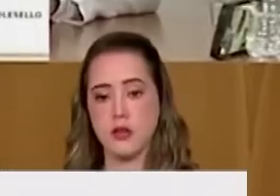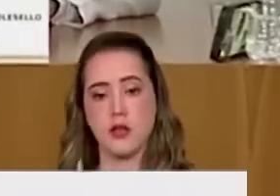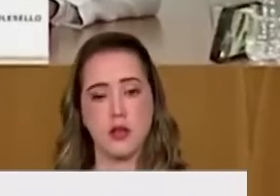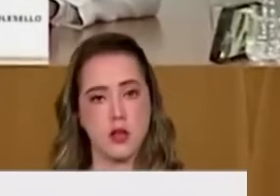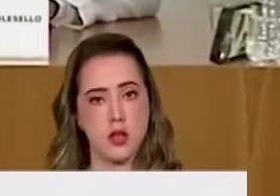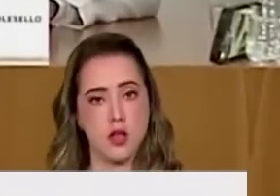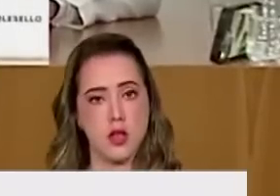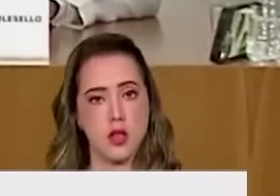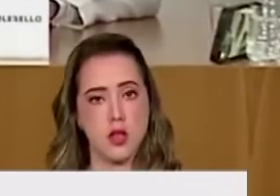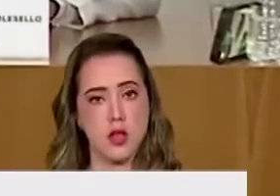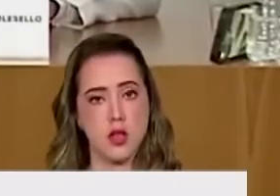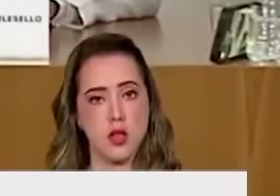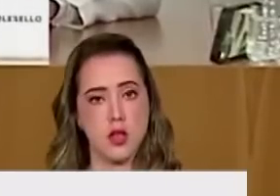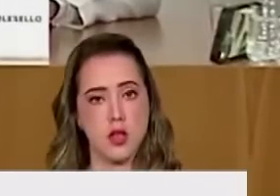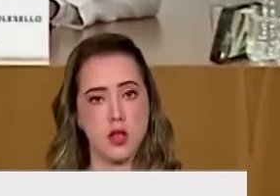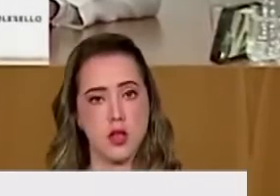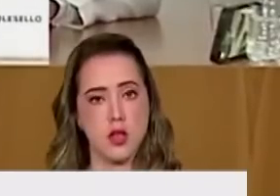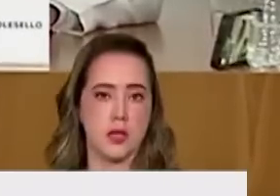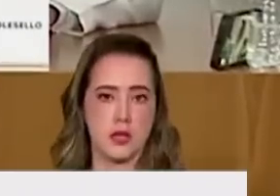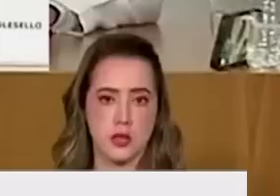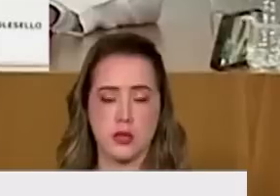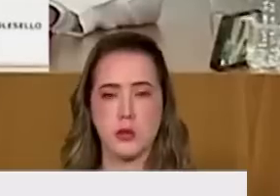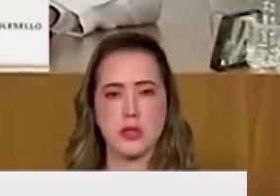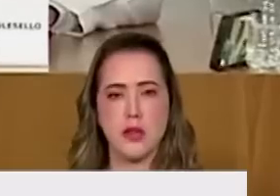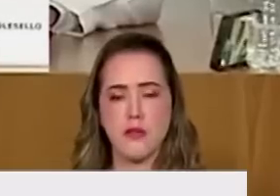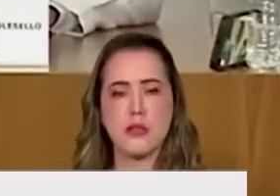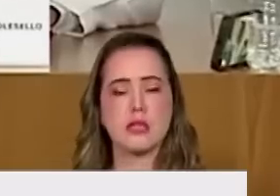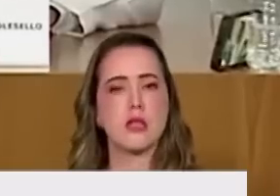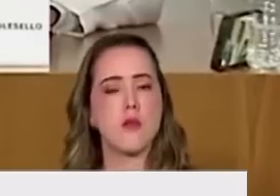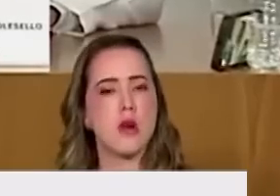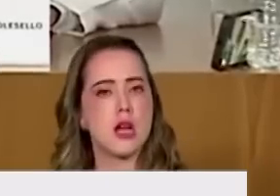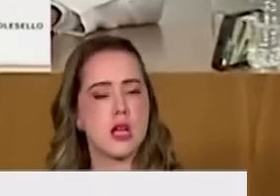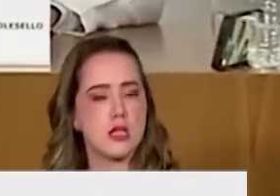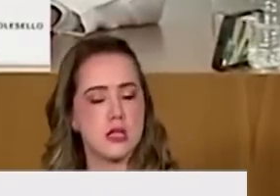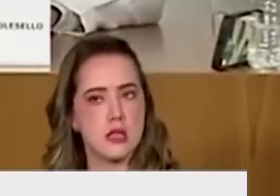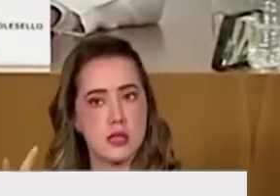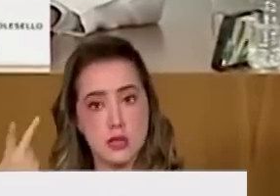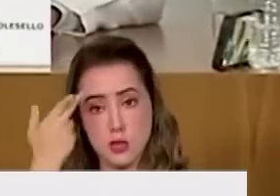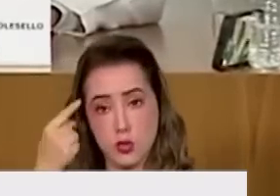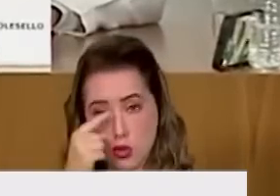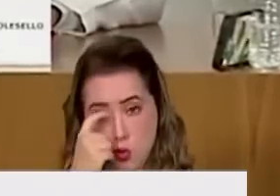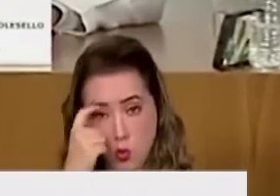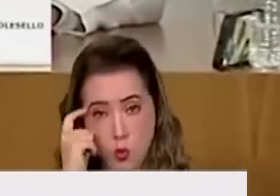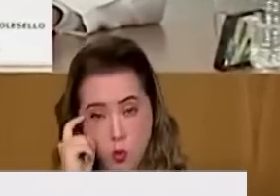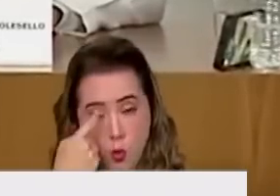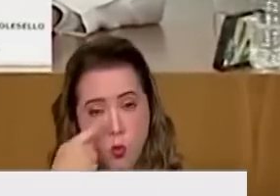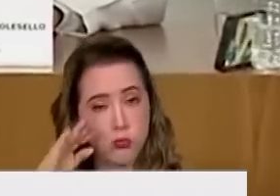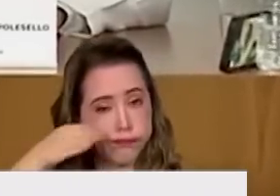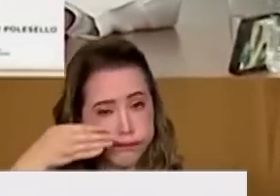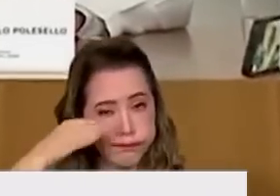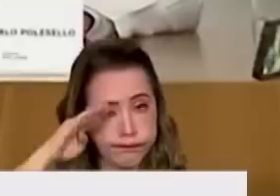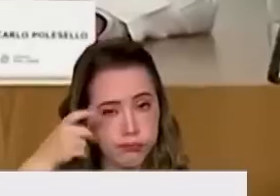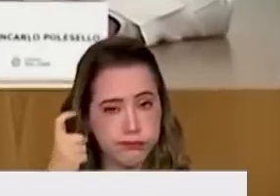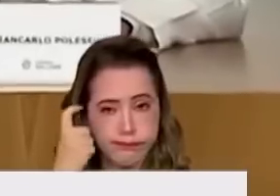Já estava programado o presidente também fazer uma blefaroplastia, que é uma pequena correção da pálpebra. Então, o que hoje